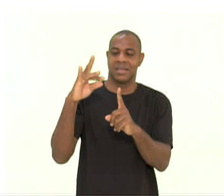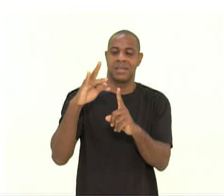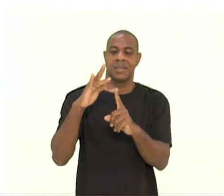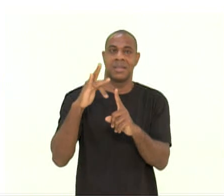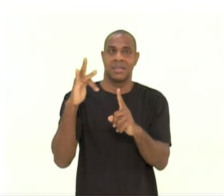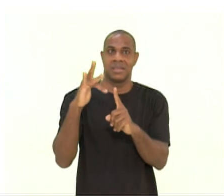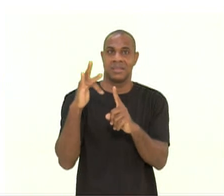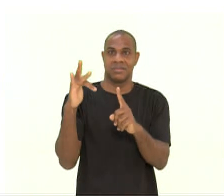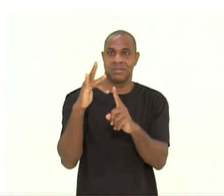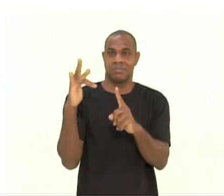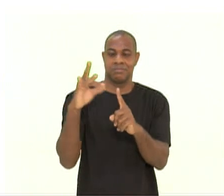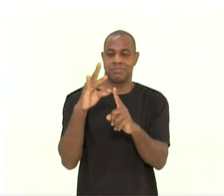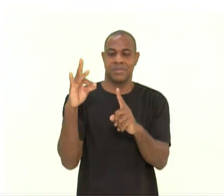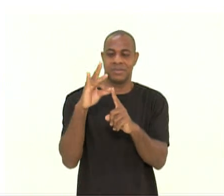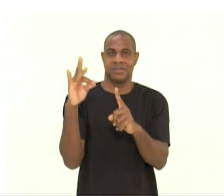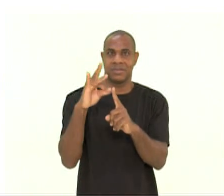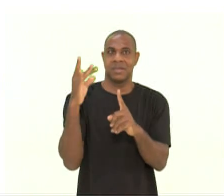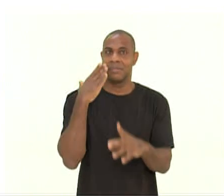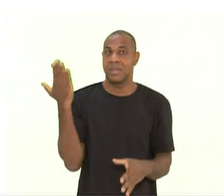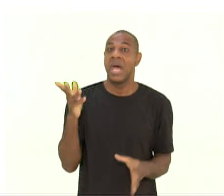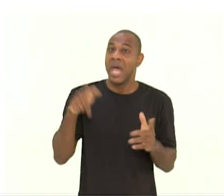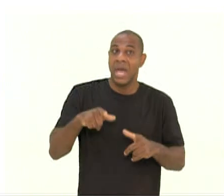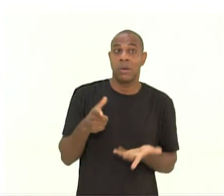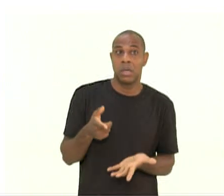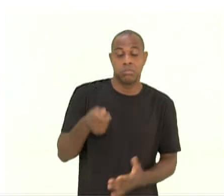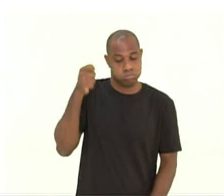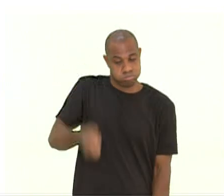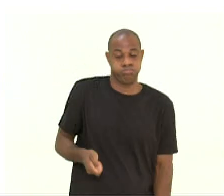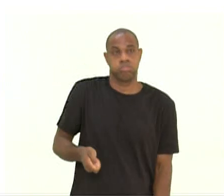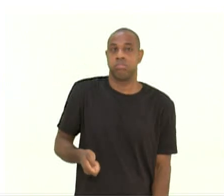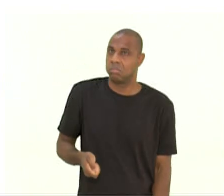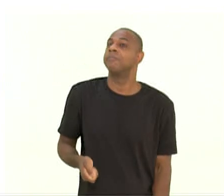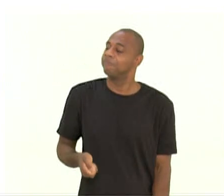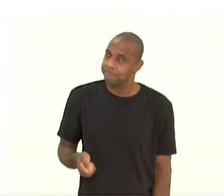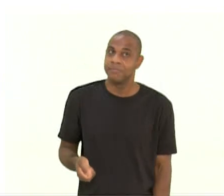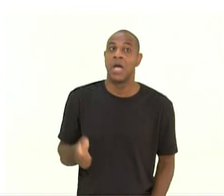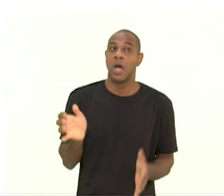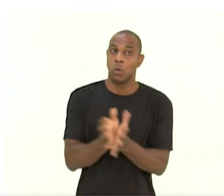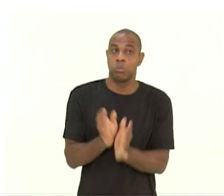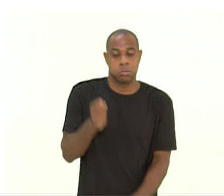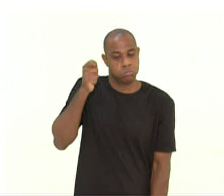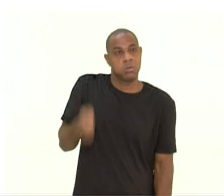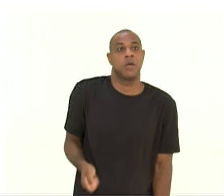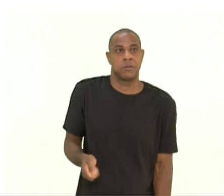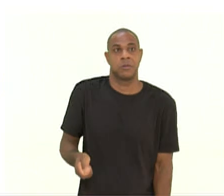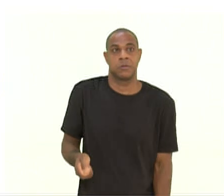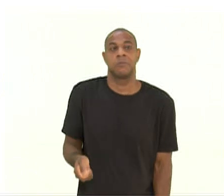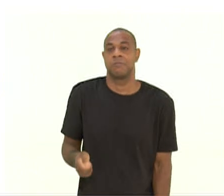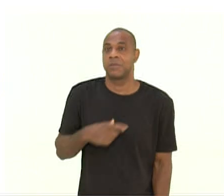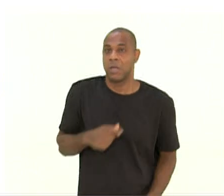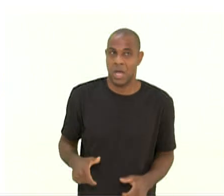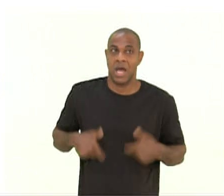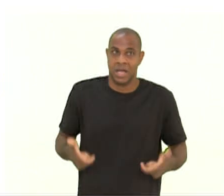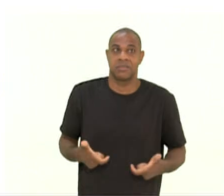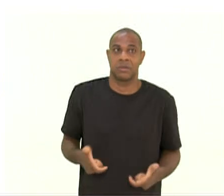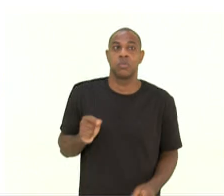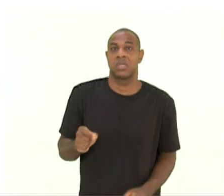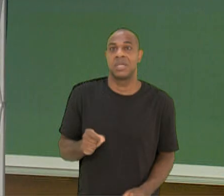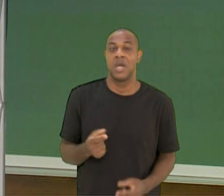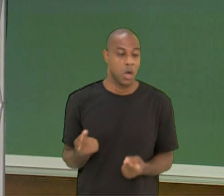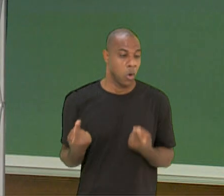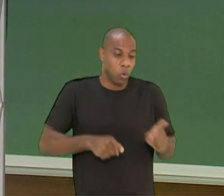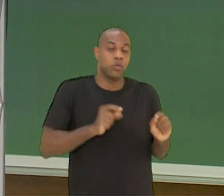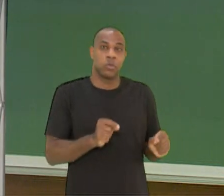grupo sunita islâmico radical, então um grupo islâmico radical, com ações extremas, principalmente contra